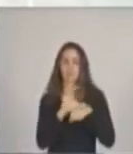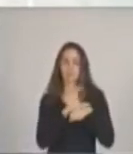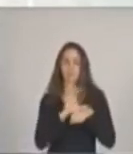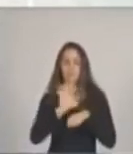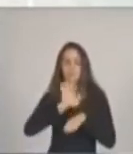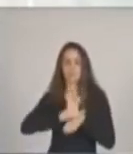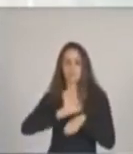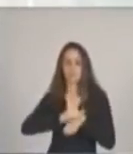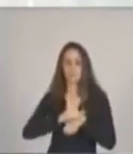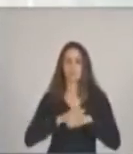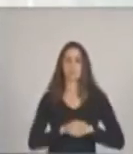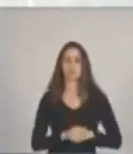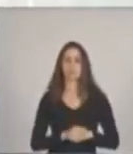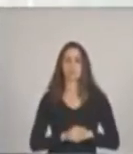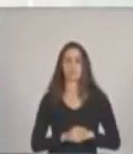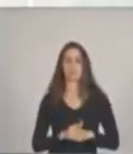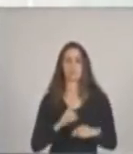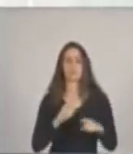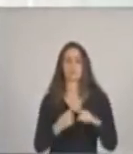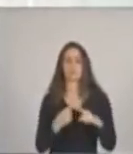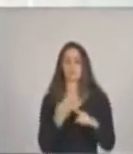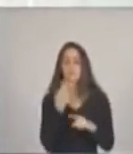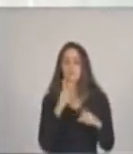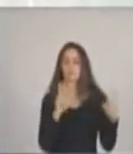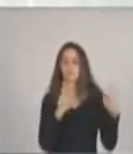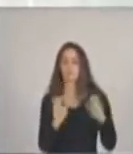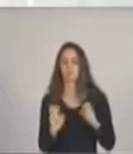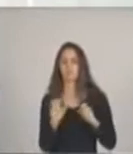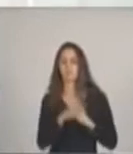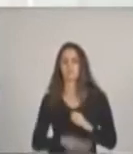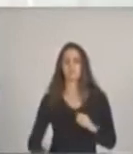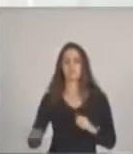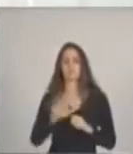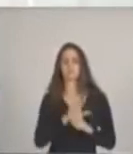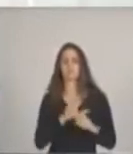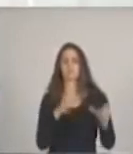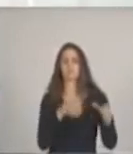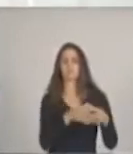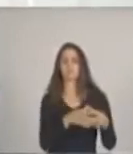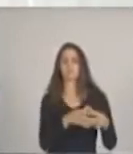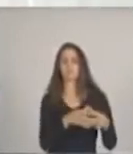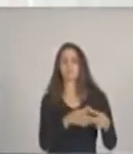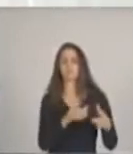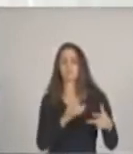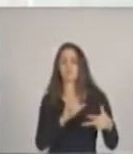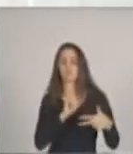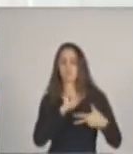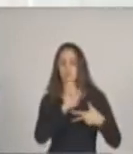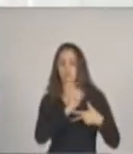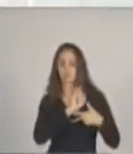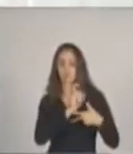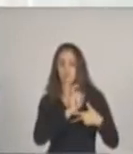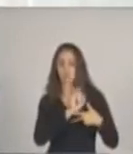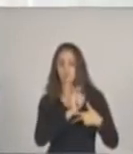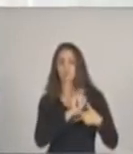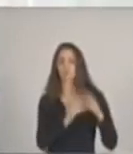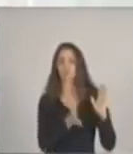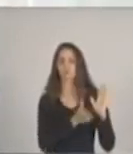Estadual, por tratar de matéria de competência reservada ao Executivo, o que torna a